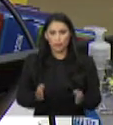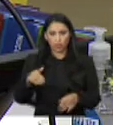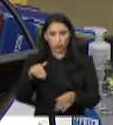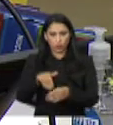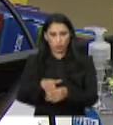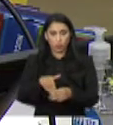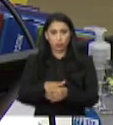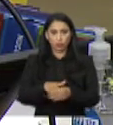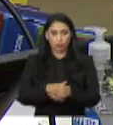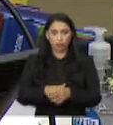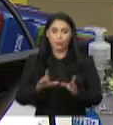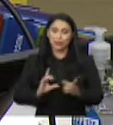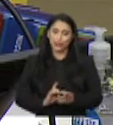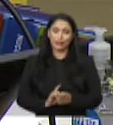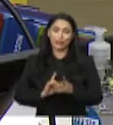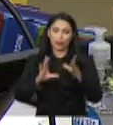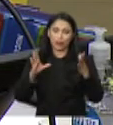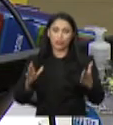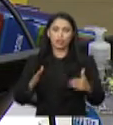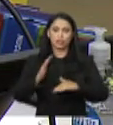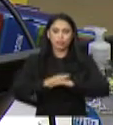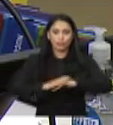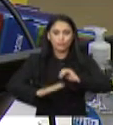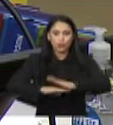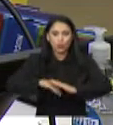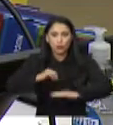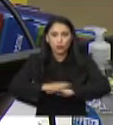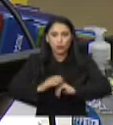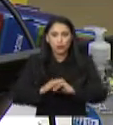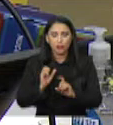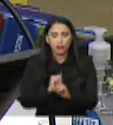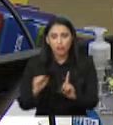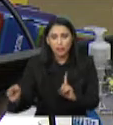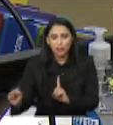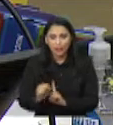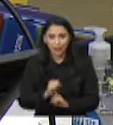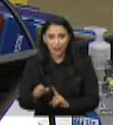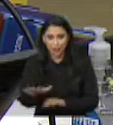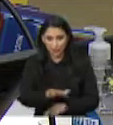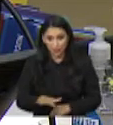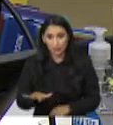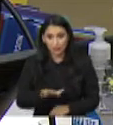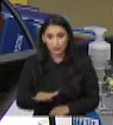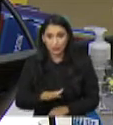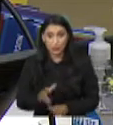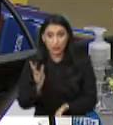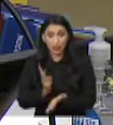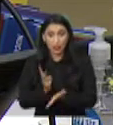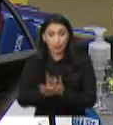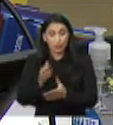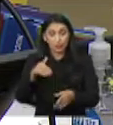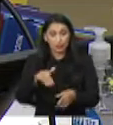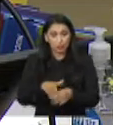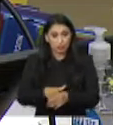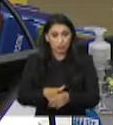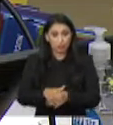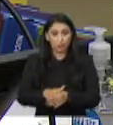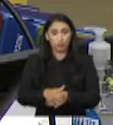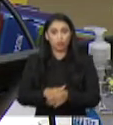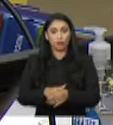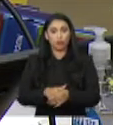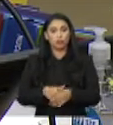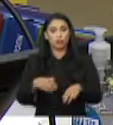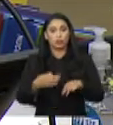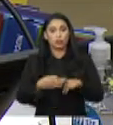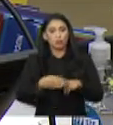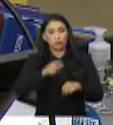e mais usam óculos de armação preta delicada quadrada dessa toga preta por cima do Terno